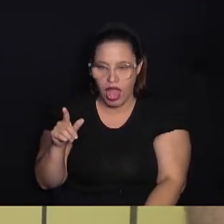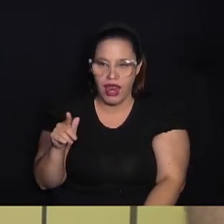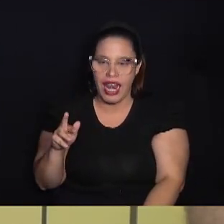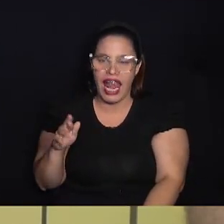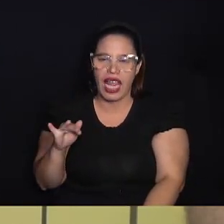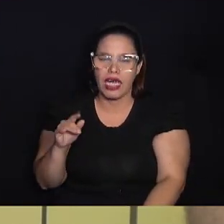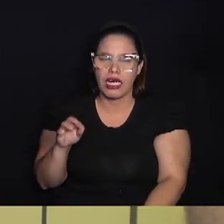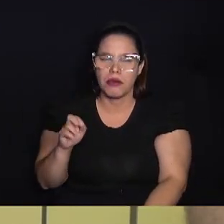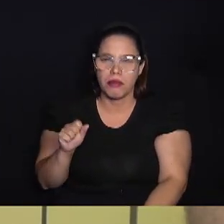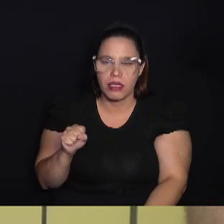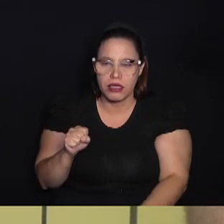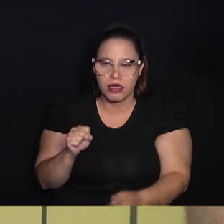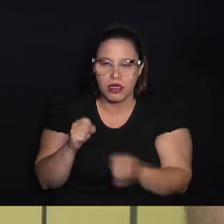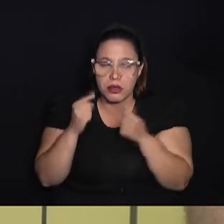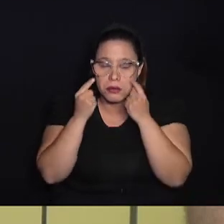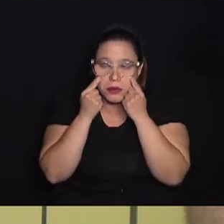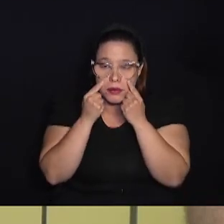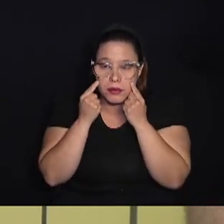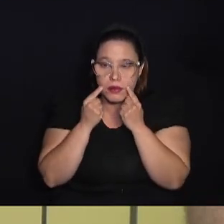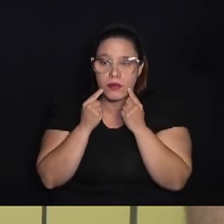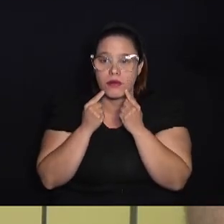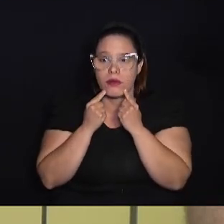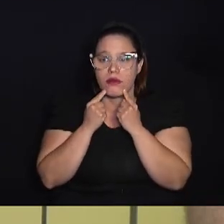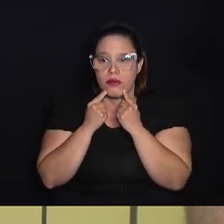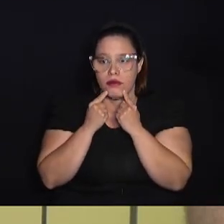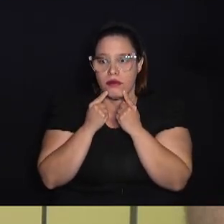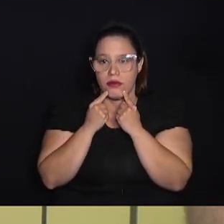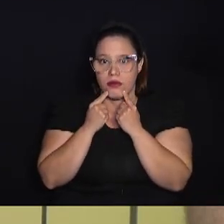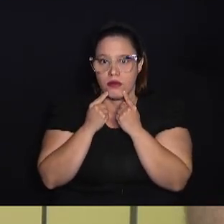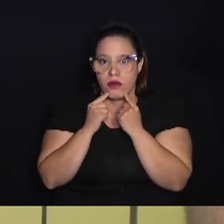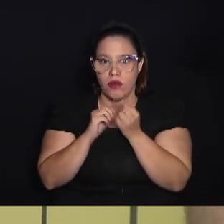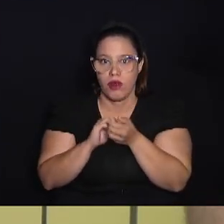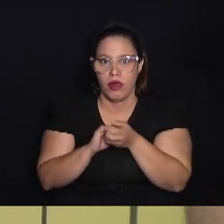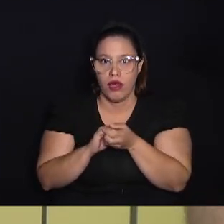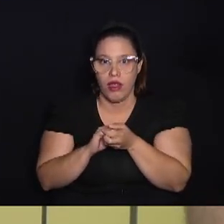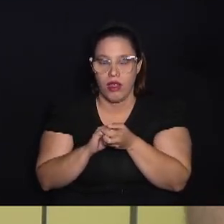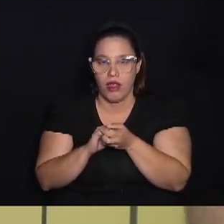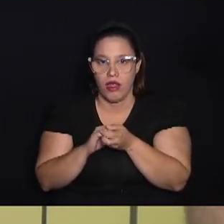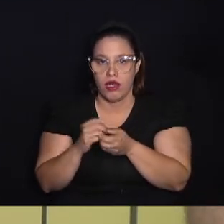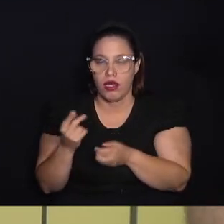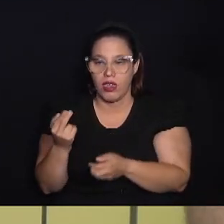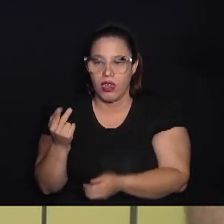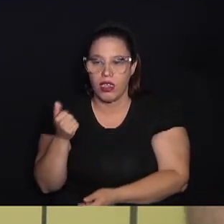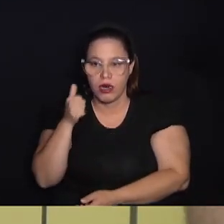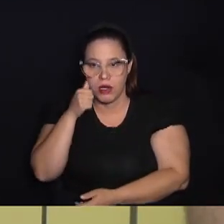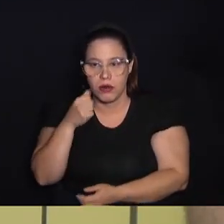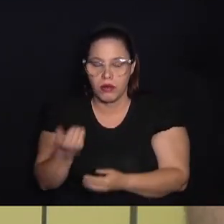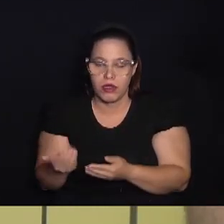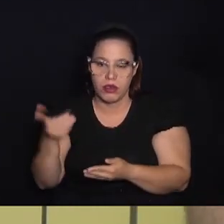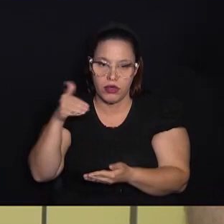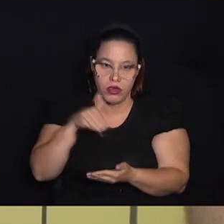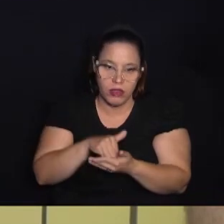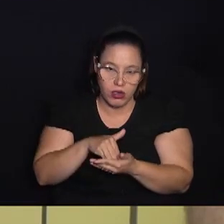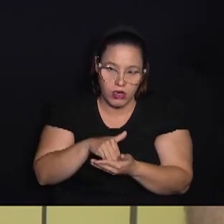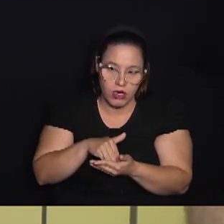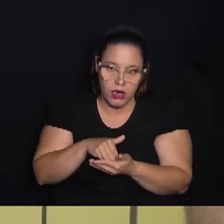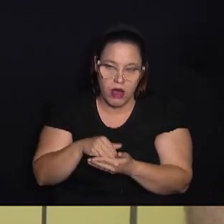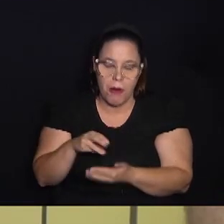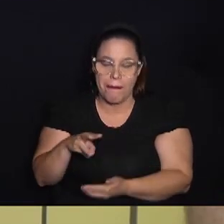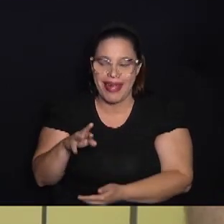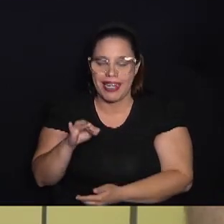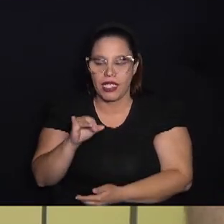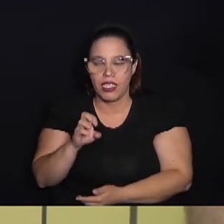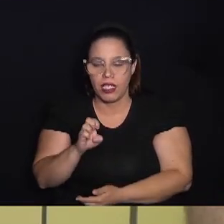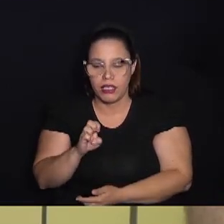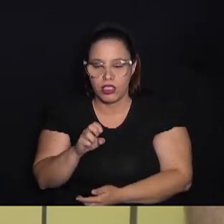Lágrimas que a irmã Guil eh recebeu então tem uns episódios sobre ela tem sobre o mestre Tito que